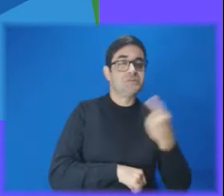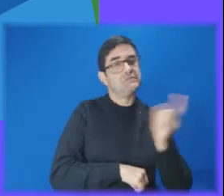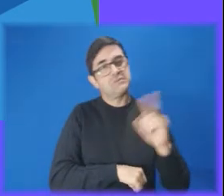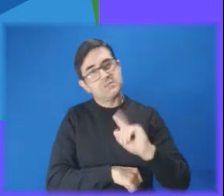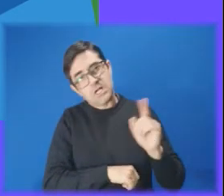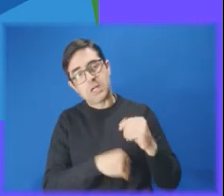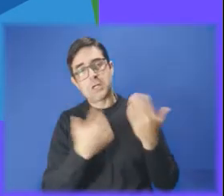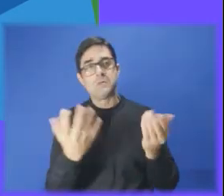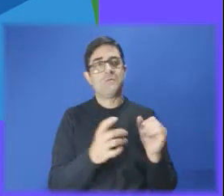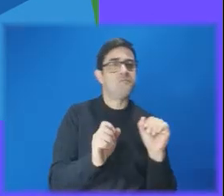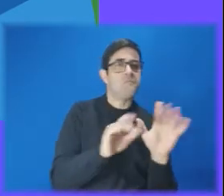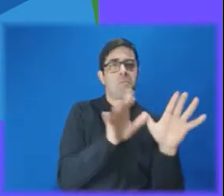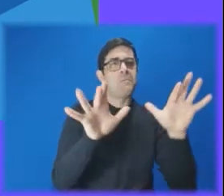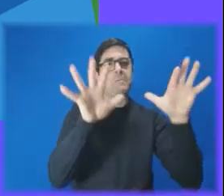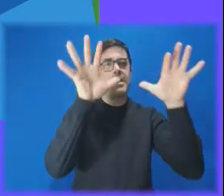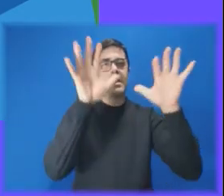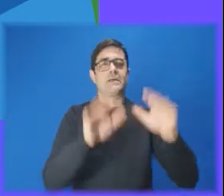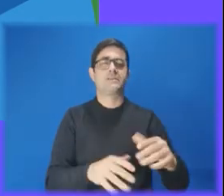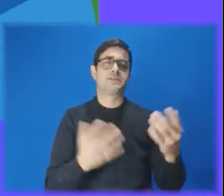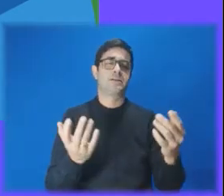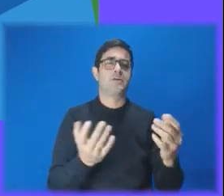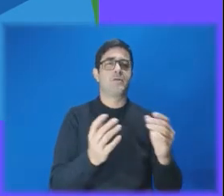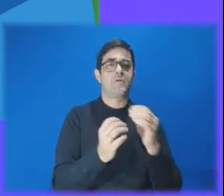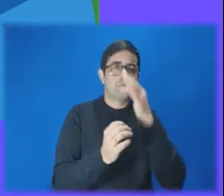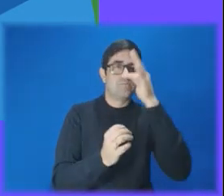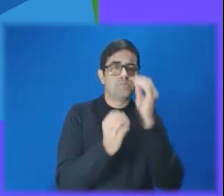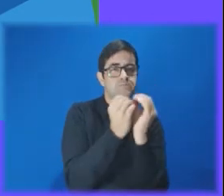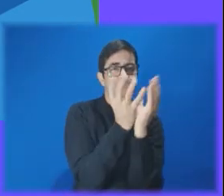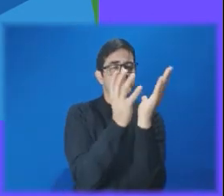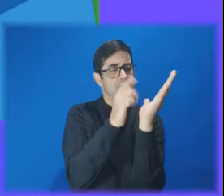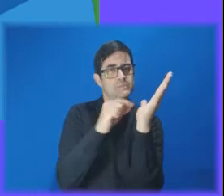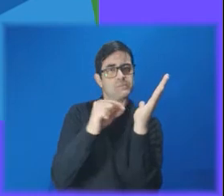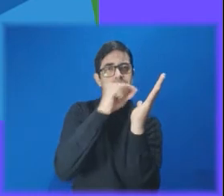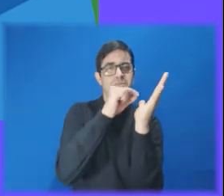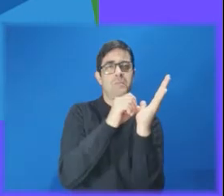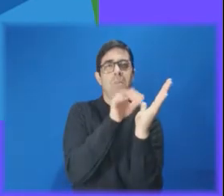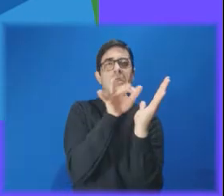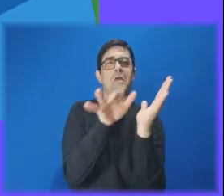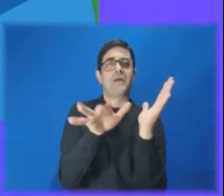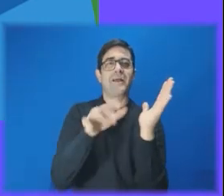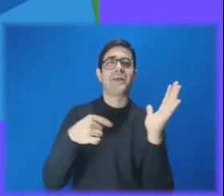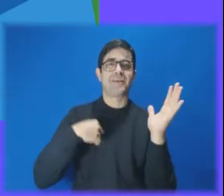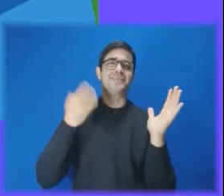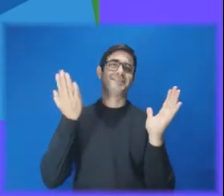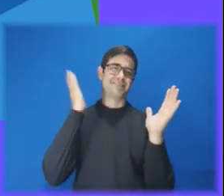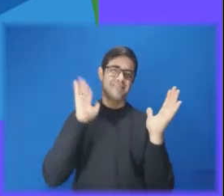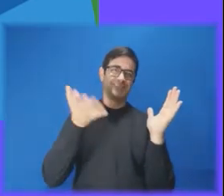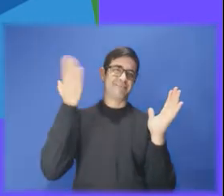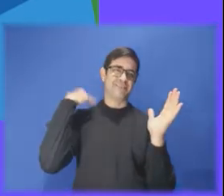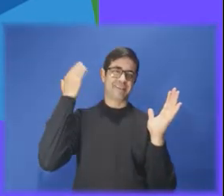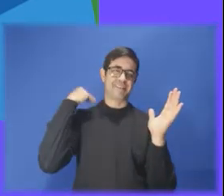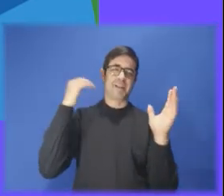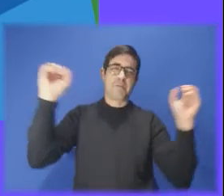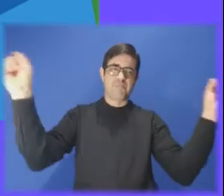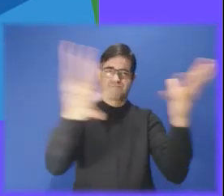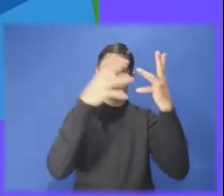e entre eles a gente pode citar poeira, fumaça, fuligem, pólen e partículas do solo. Eu mesmo já vivi uma situação